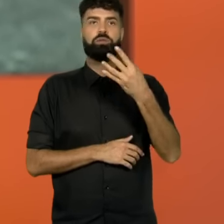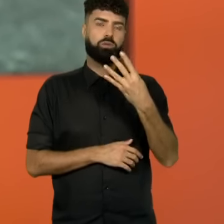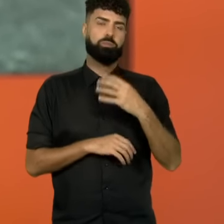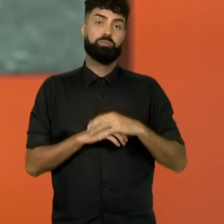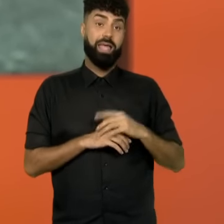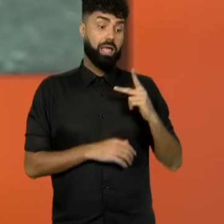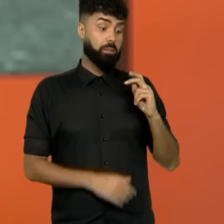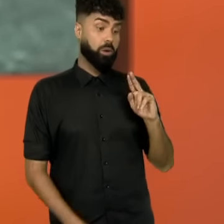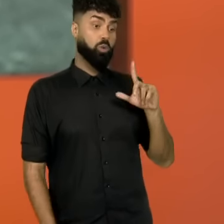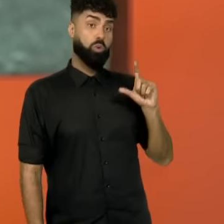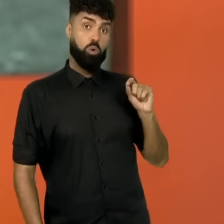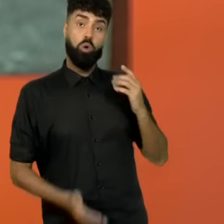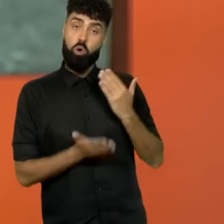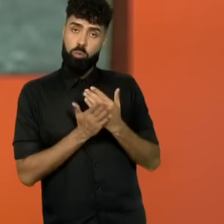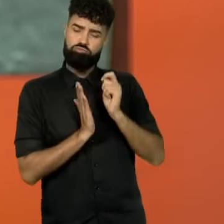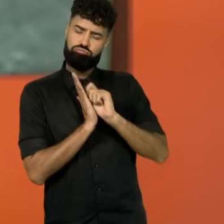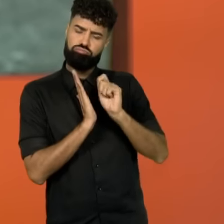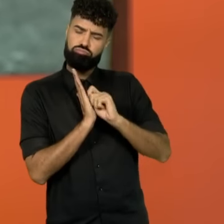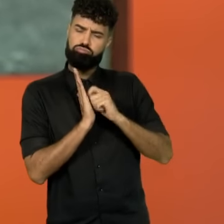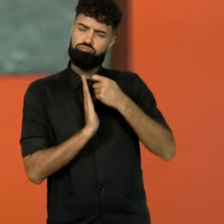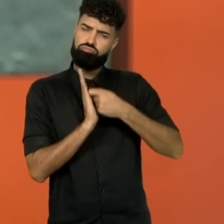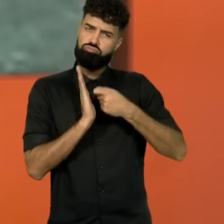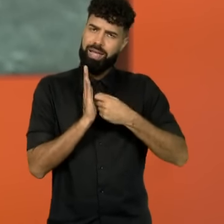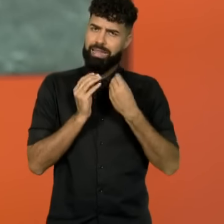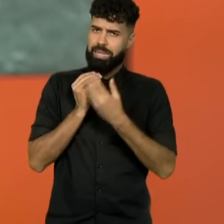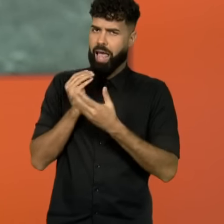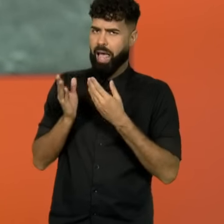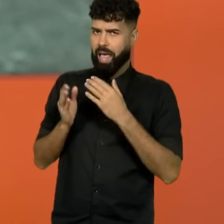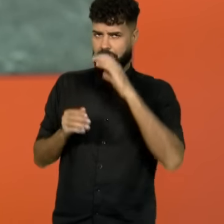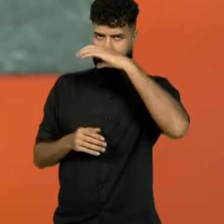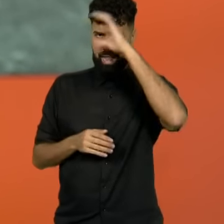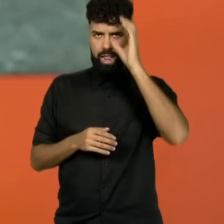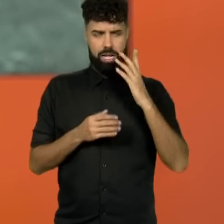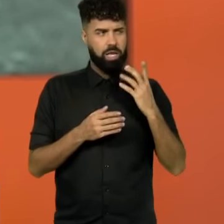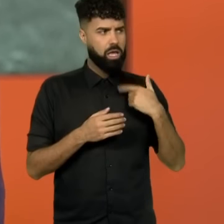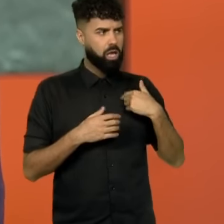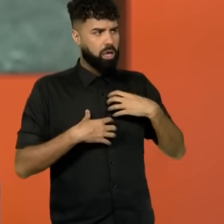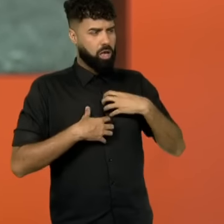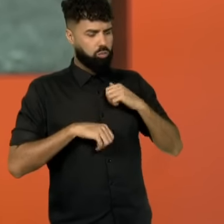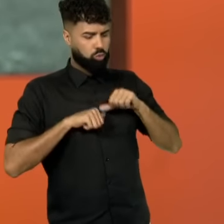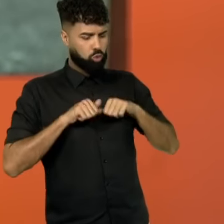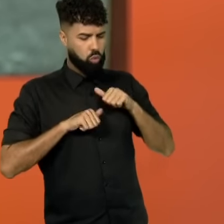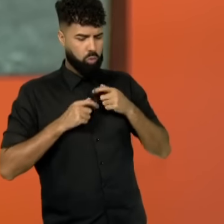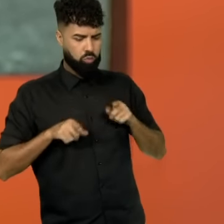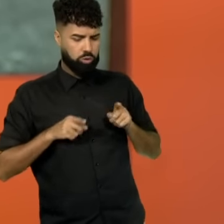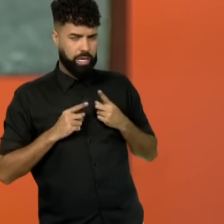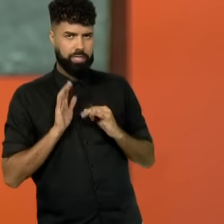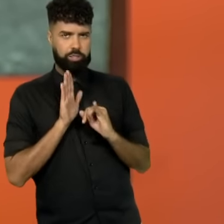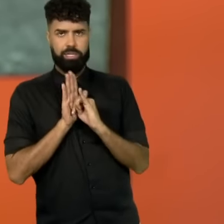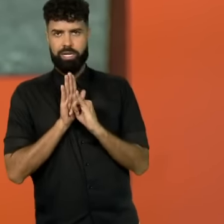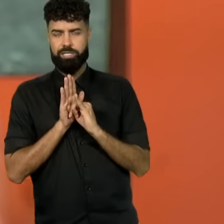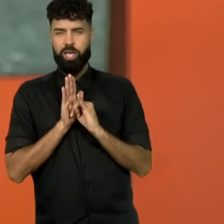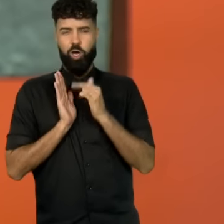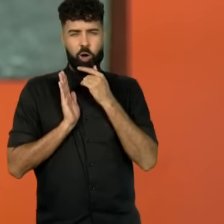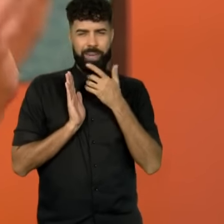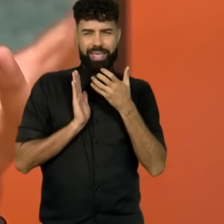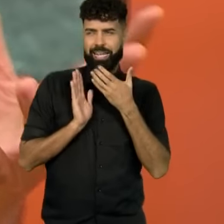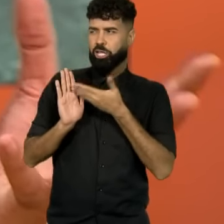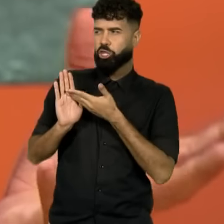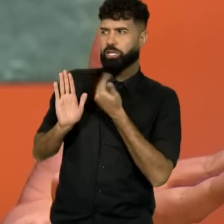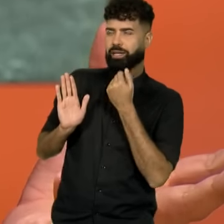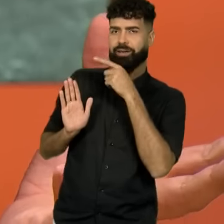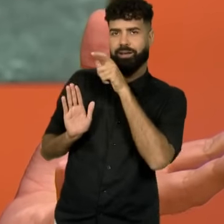ele começou a dar à Clara uma nova identidade. Ele queria tirar um pouco da Clara o estigma